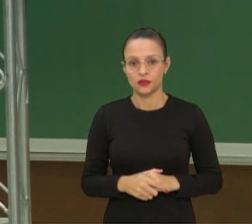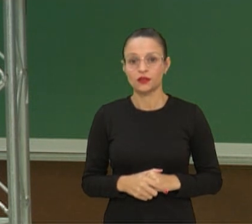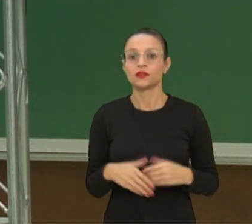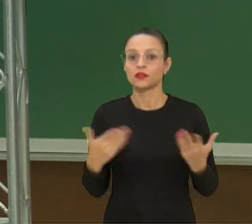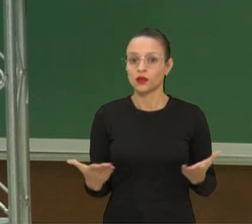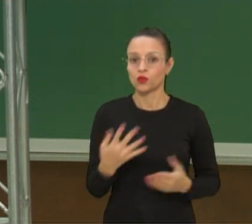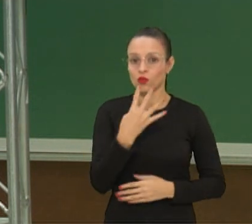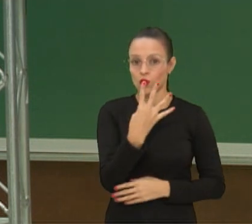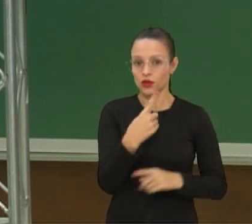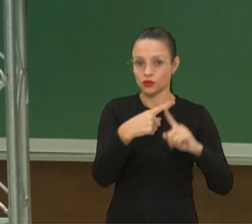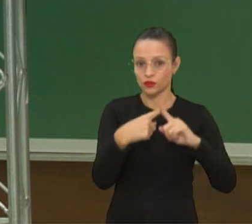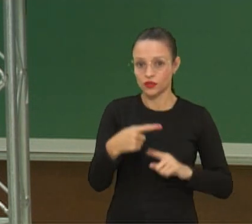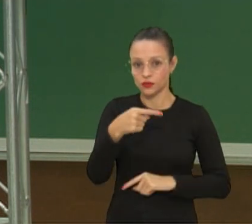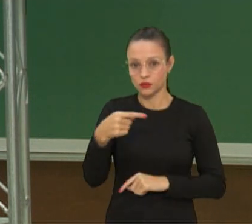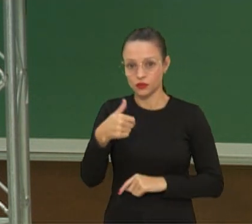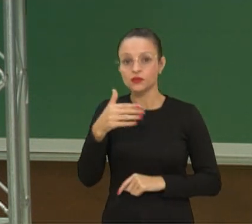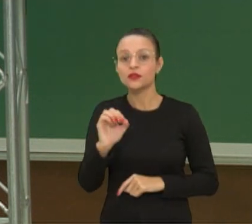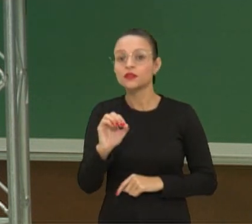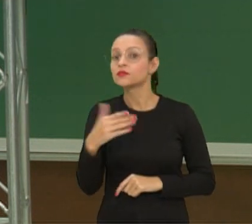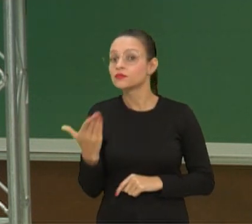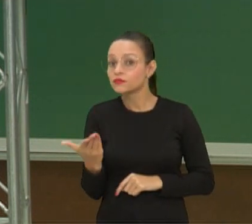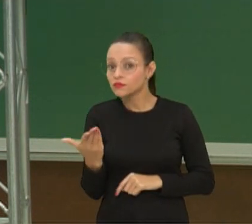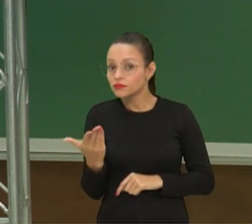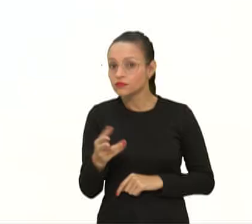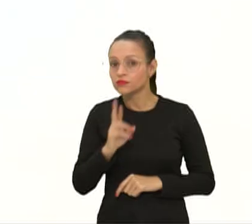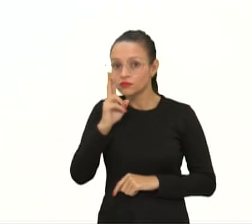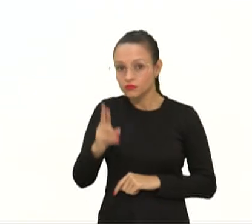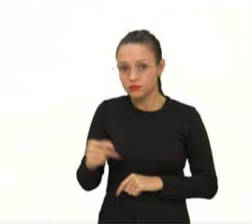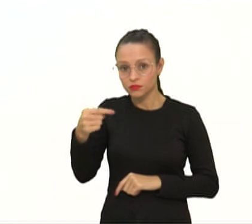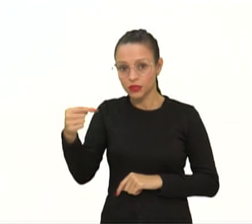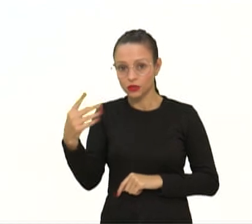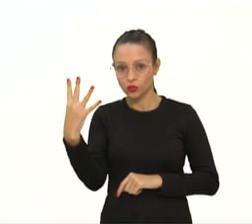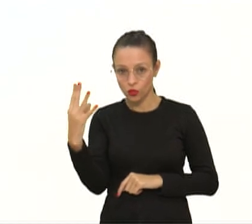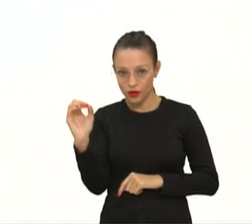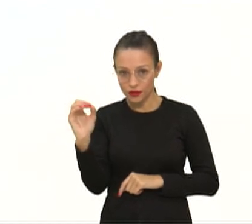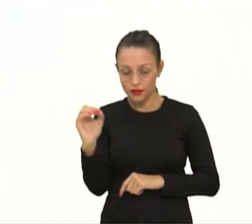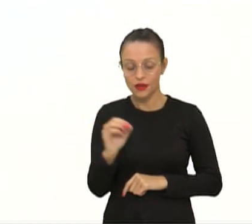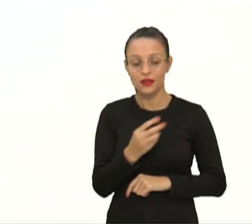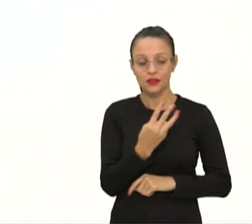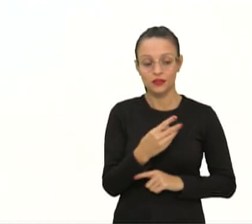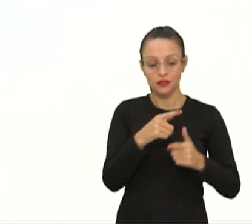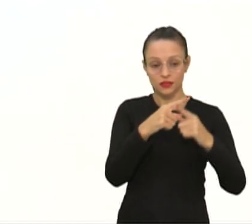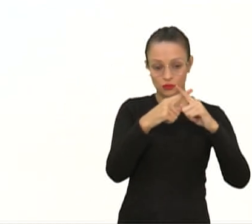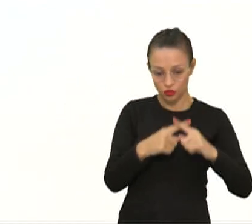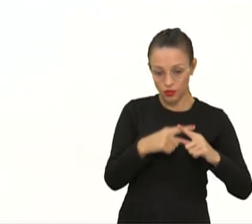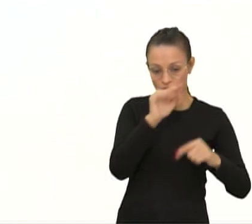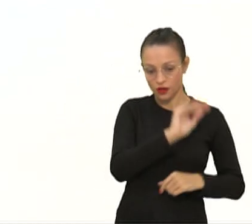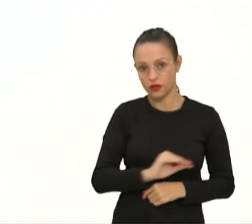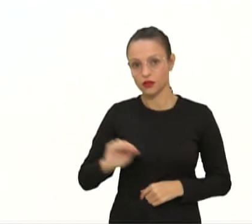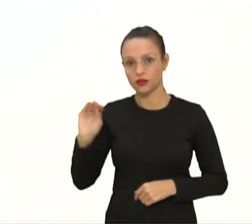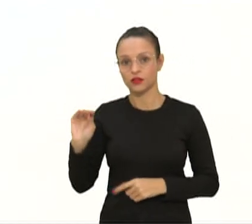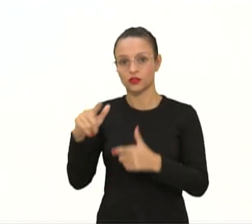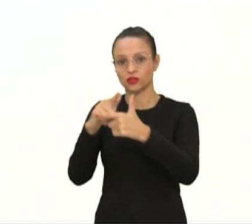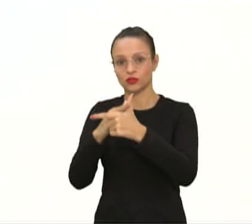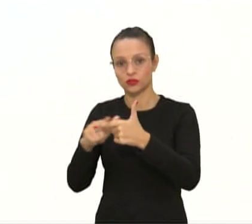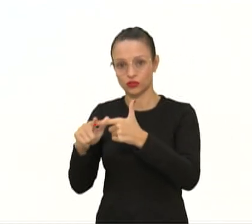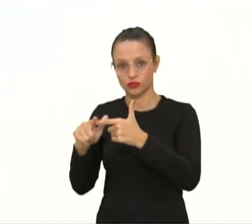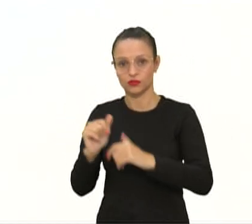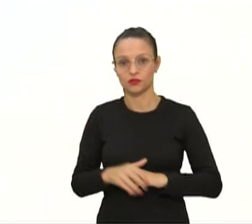Então, 4 vezes menos 10 é quanto? Menos 40. O 3 está multiplicando, vai passar para o outro lado?